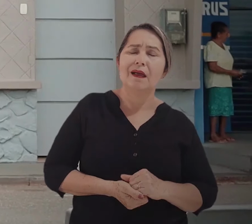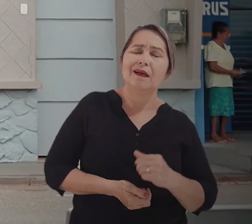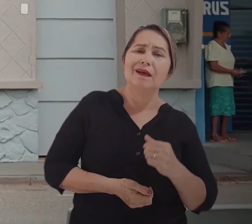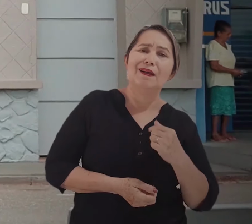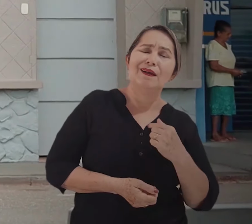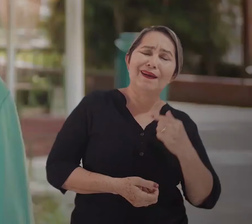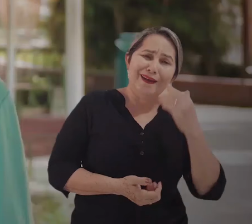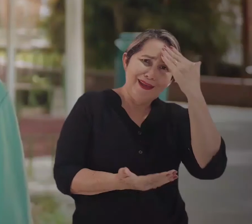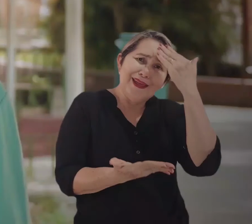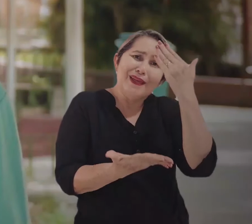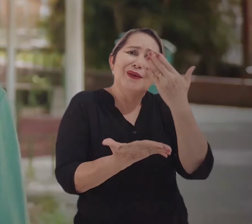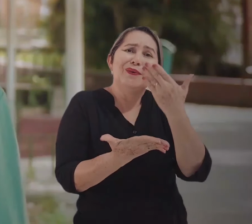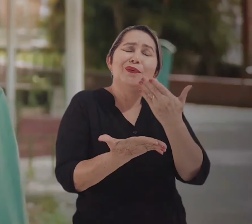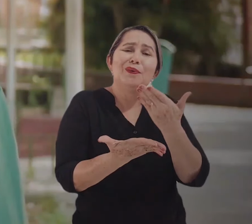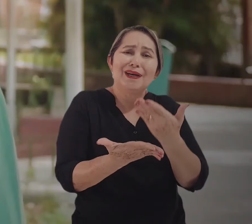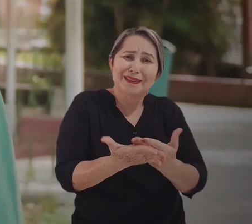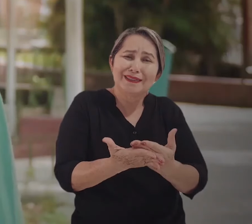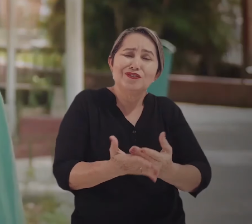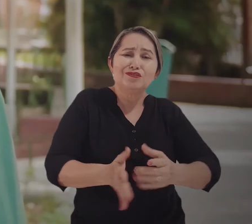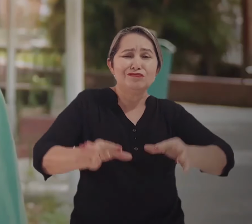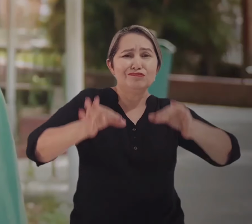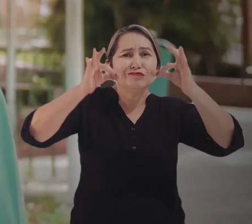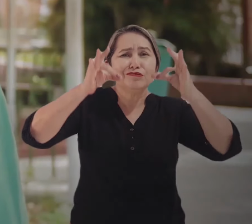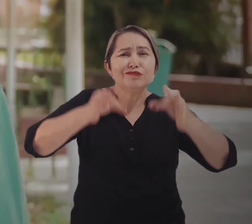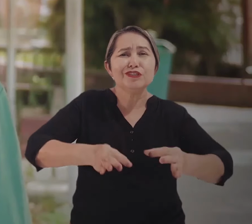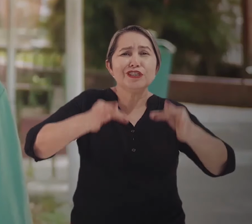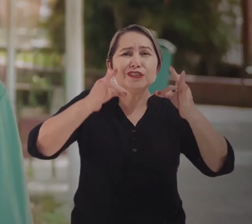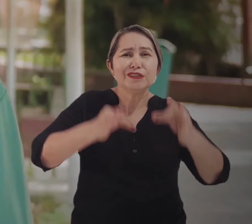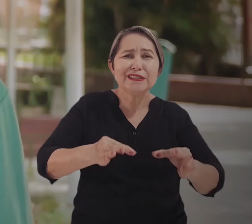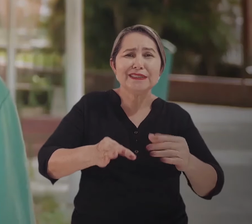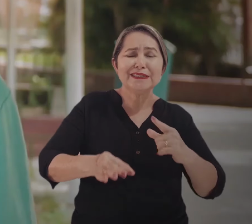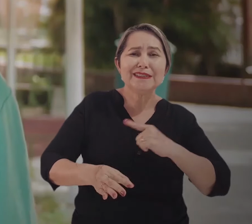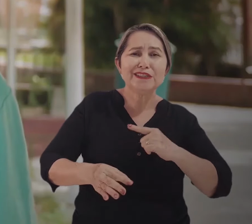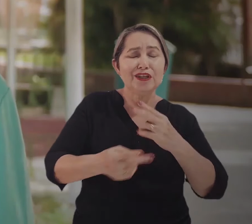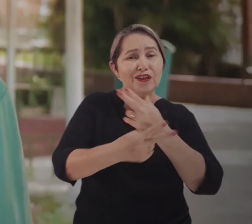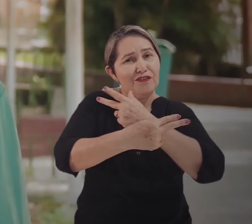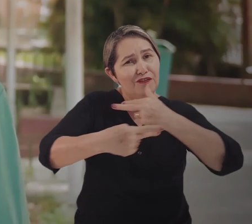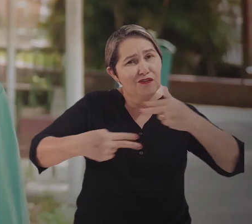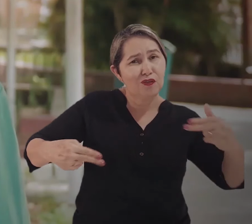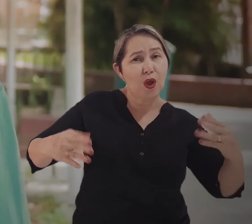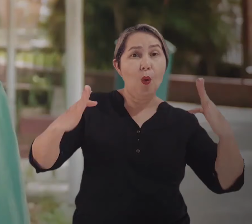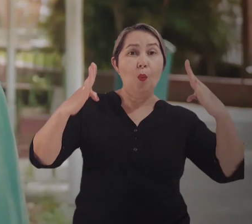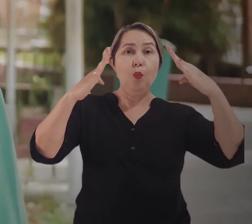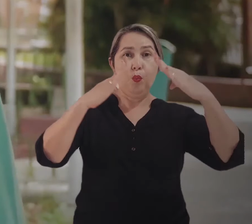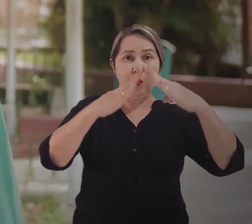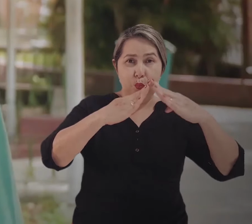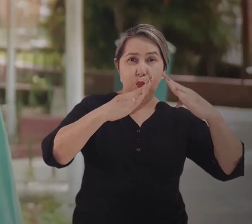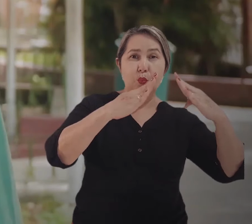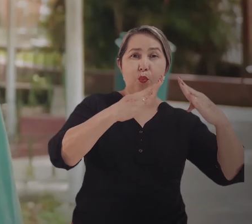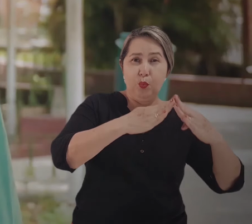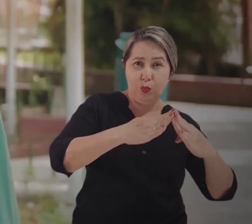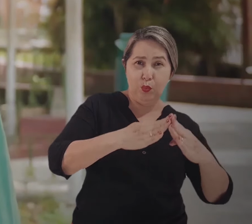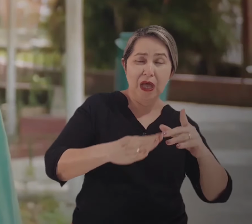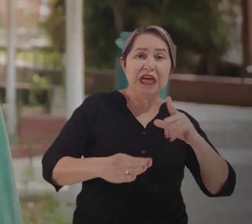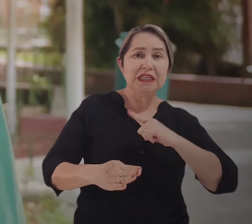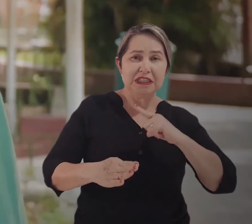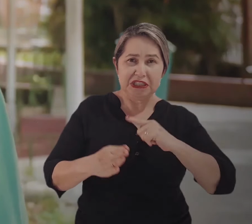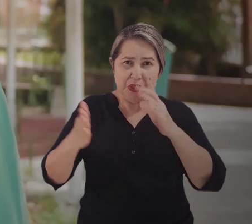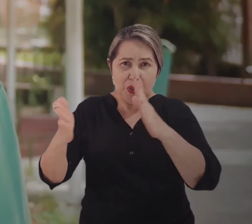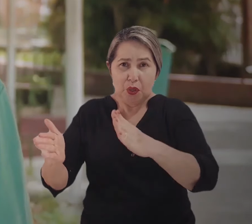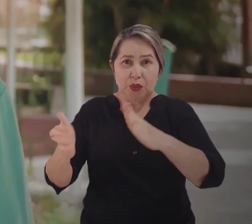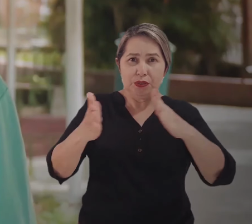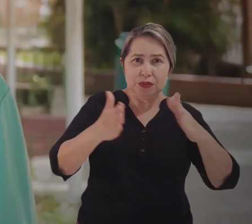Acredito que não, eu tenho plena certeza. Nós temos vários casarões aqui que fazem parte, que é de vários ciclos